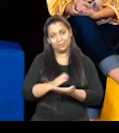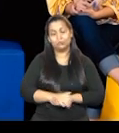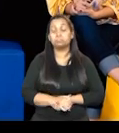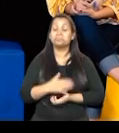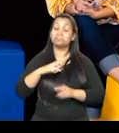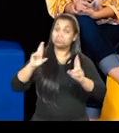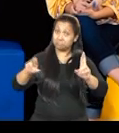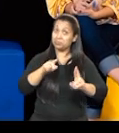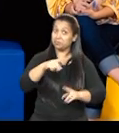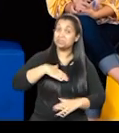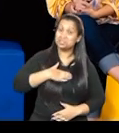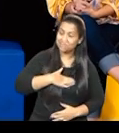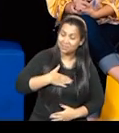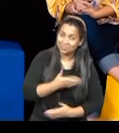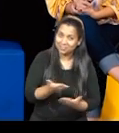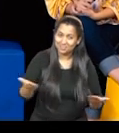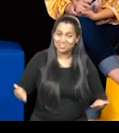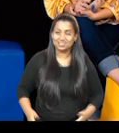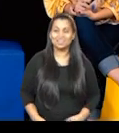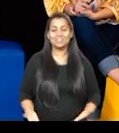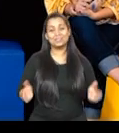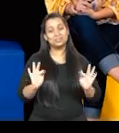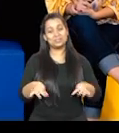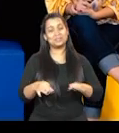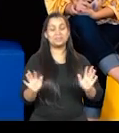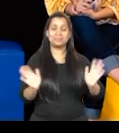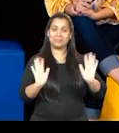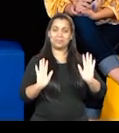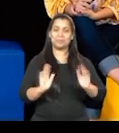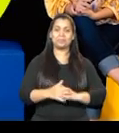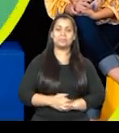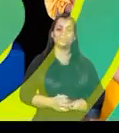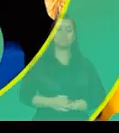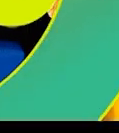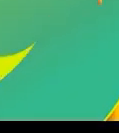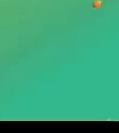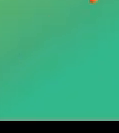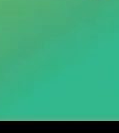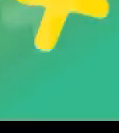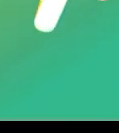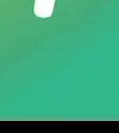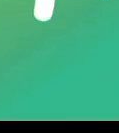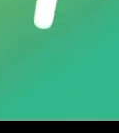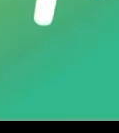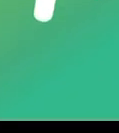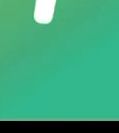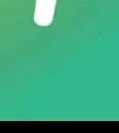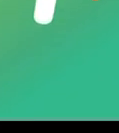tenham gostado dessa experiência e hoje eu fico por aqui. Até mais!